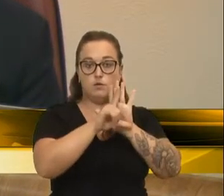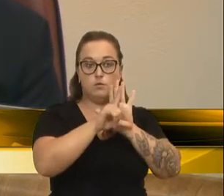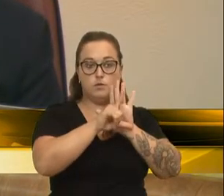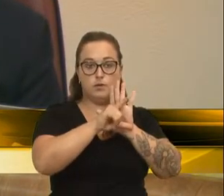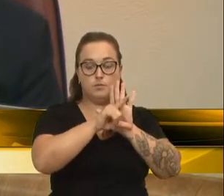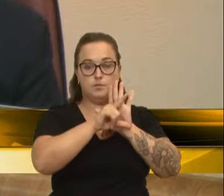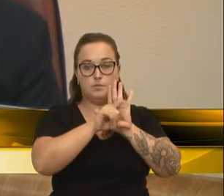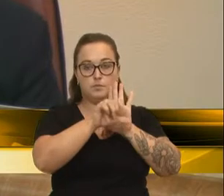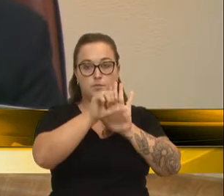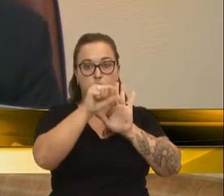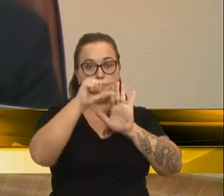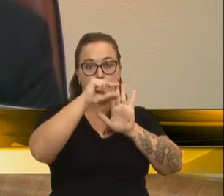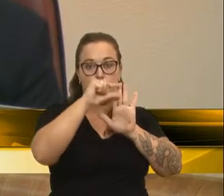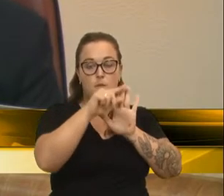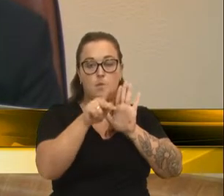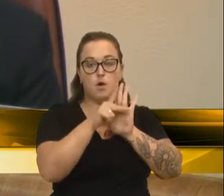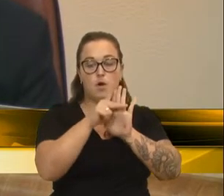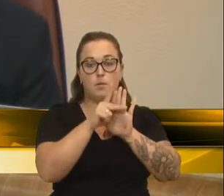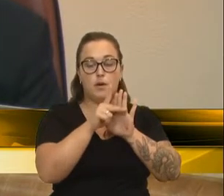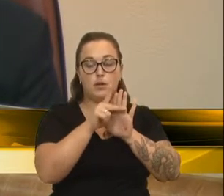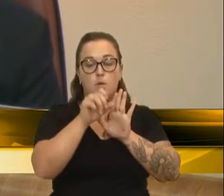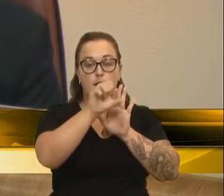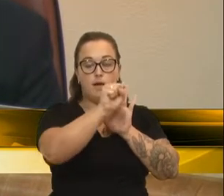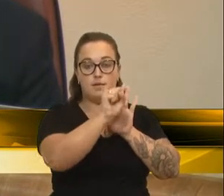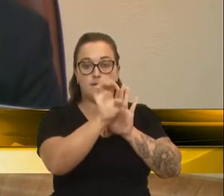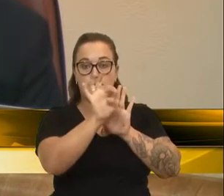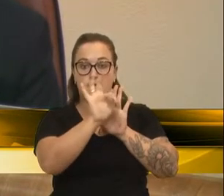13 do STF. C.